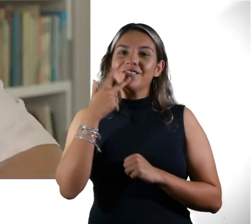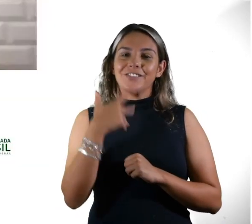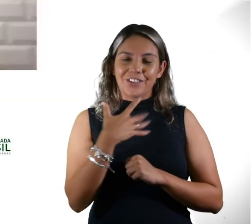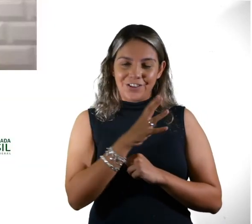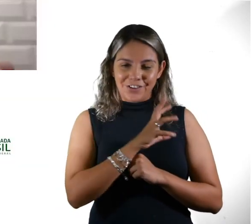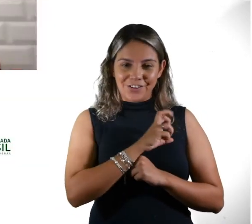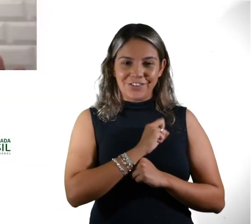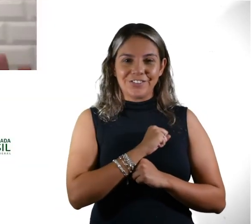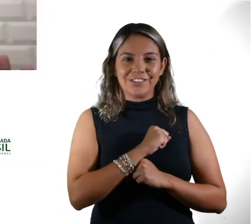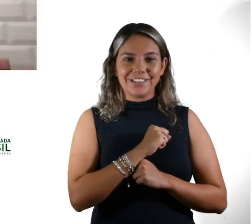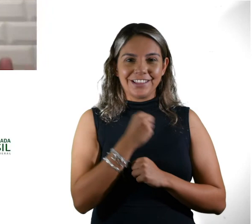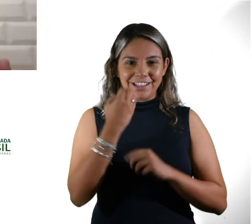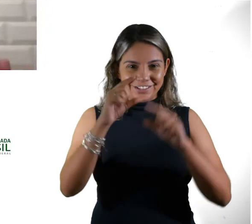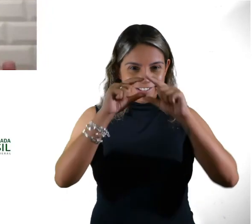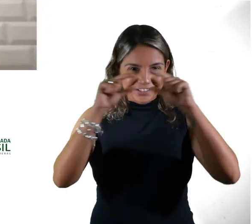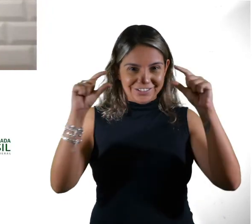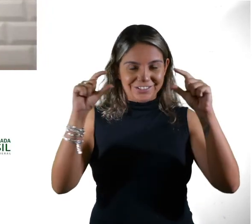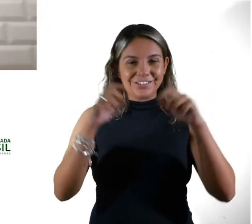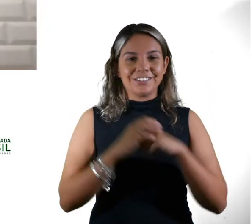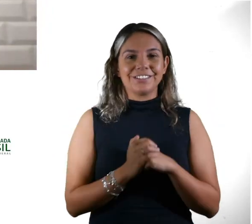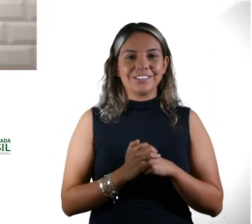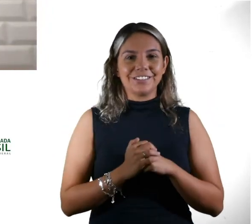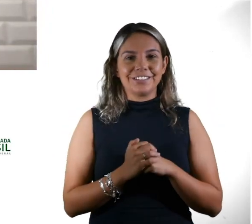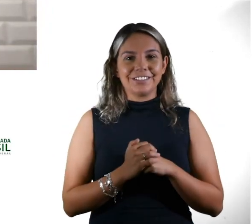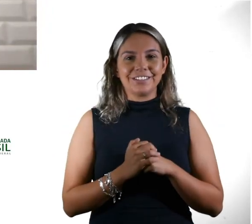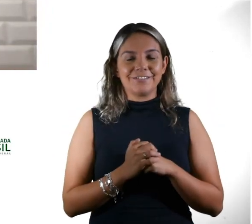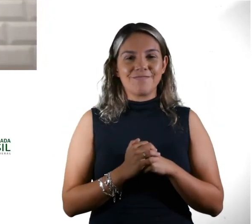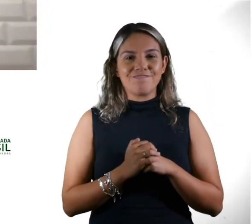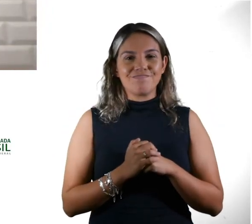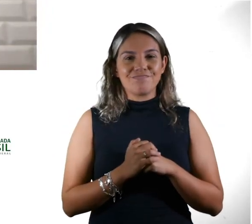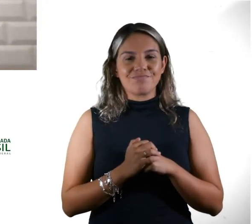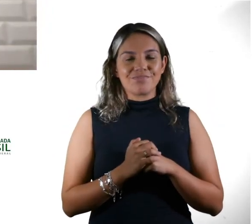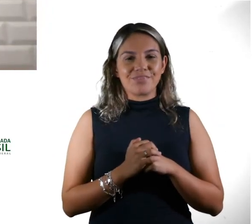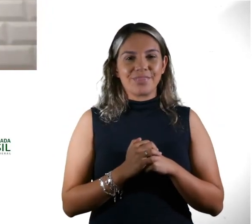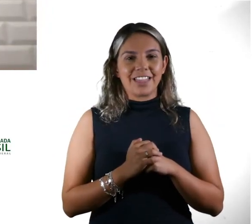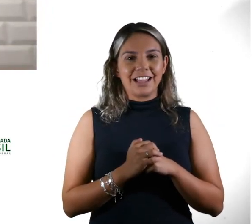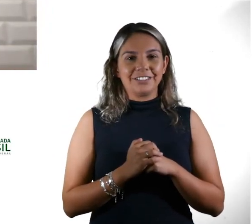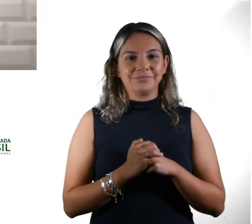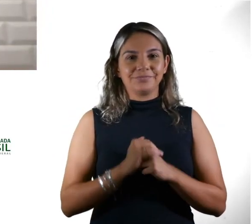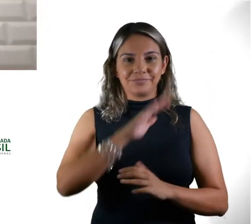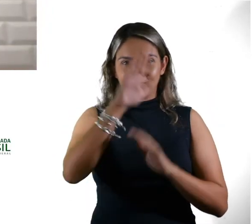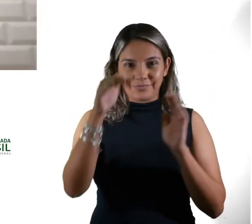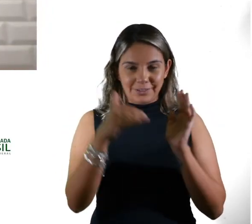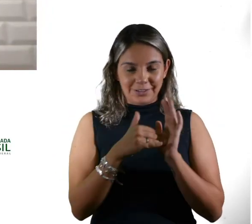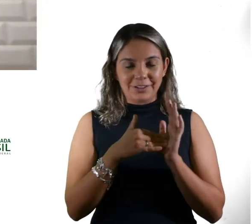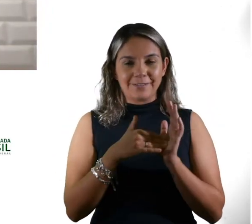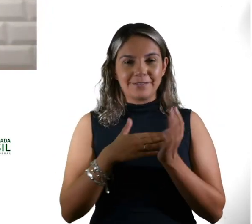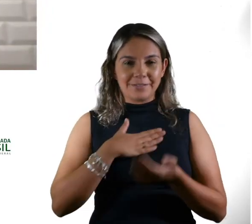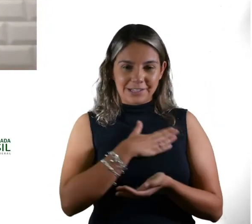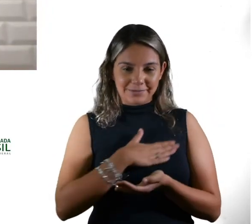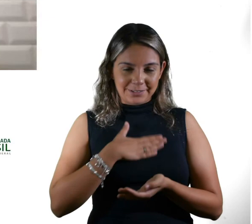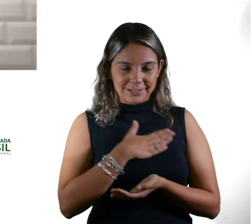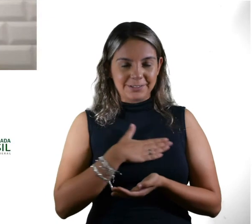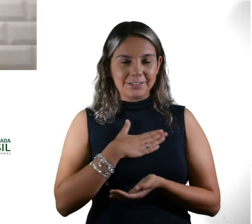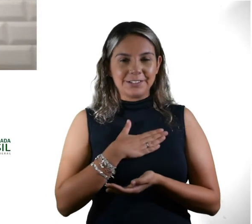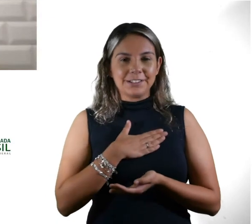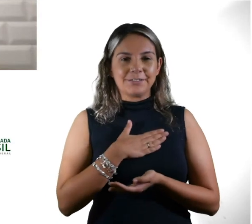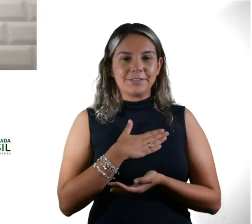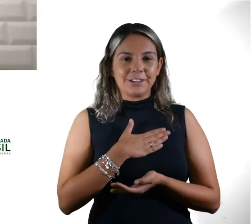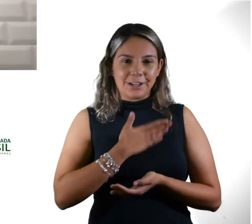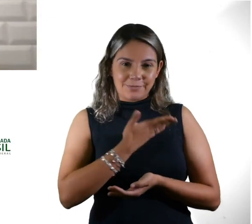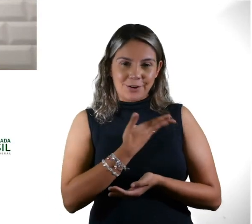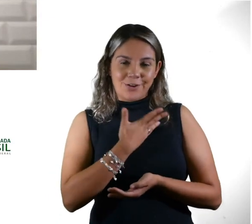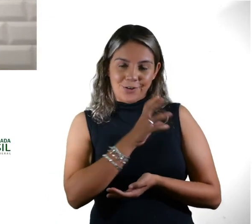Eu gosto muito de dar títulos, atenção, é uma coisa que eu faço com o maior prazer, ainda por cima